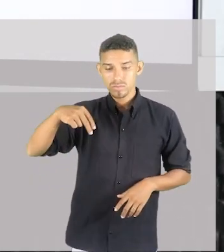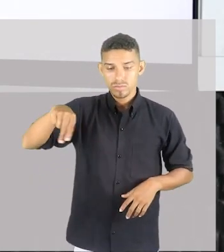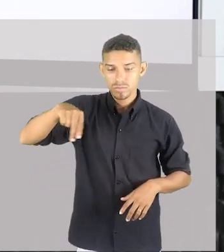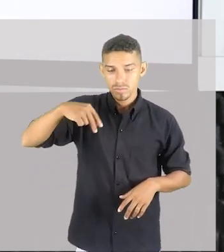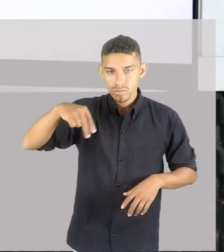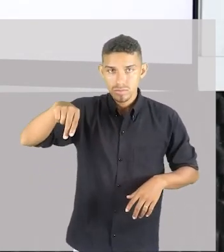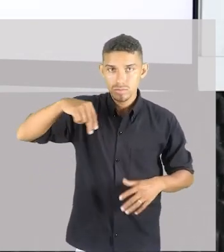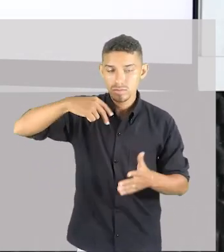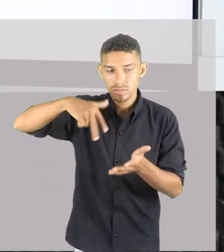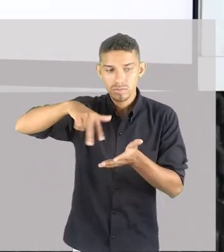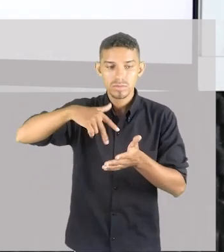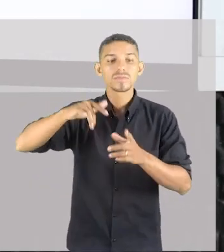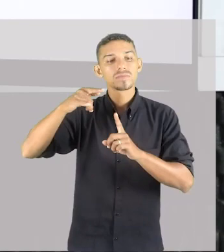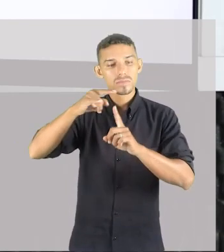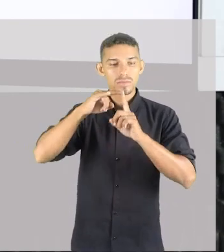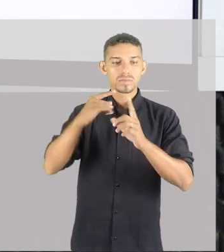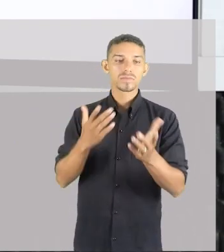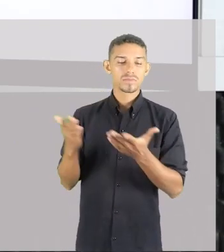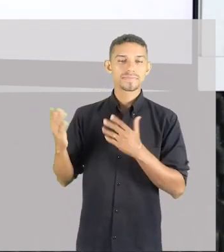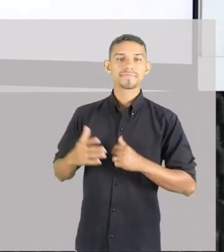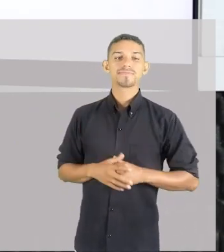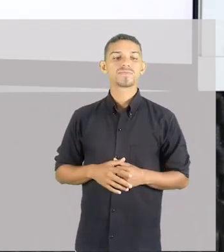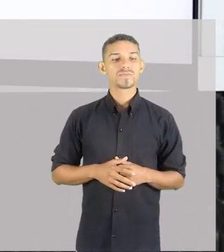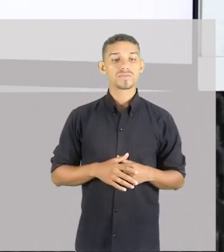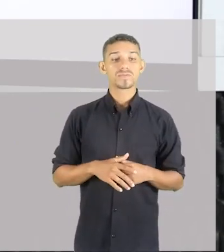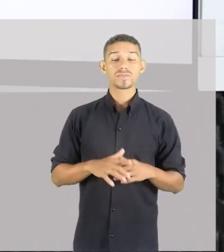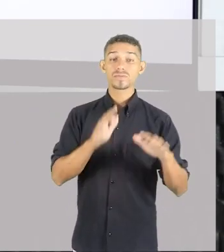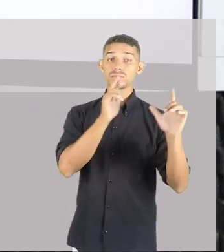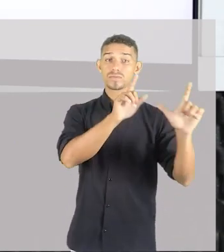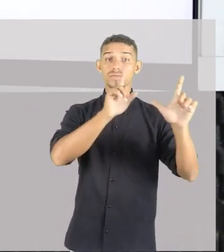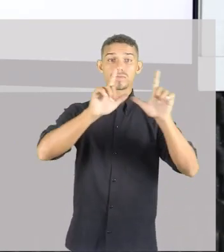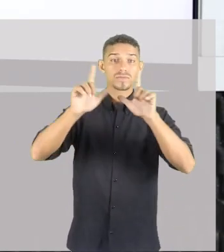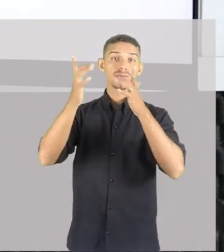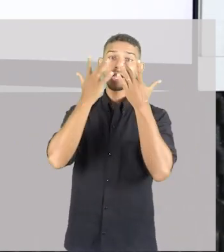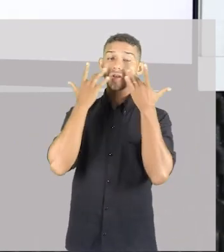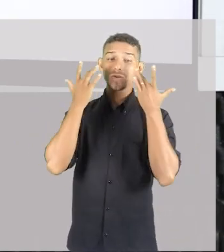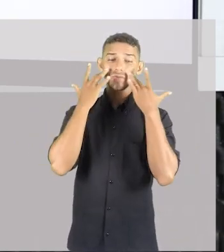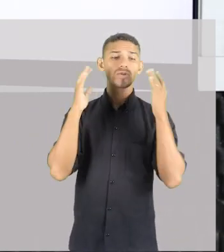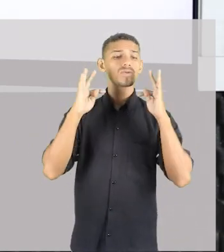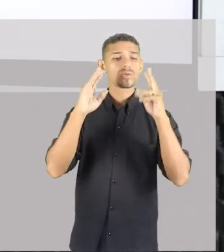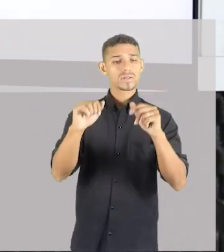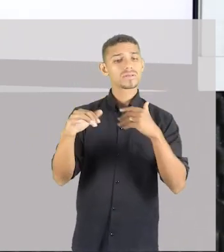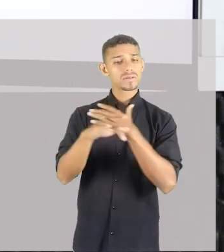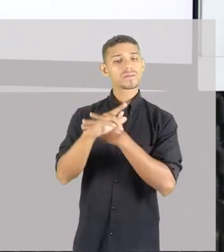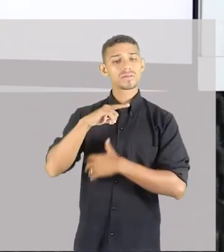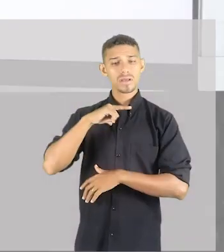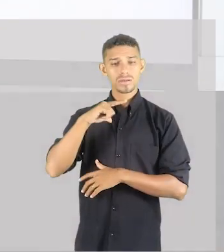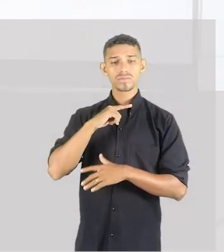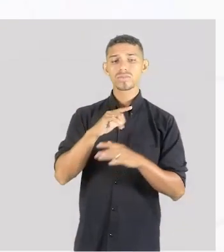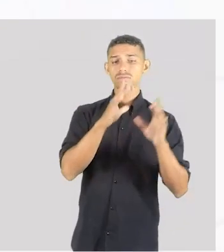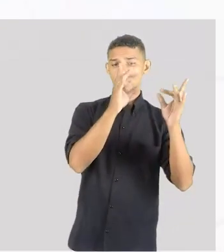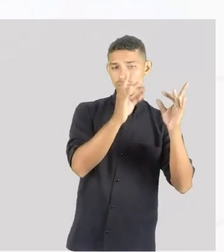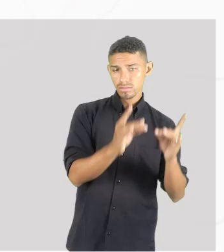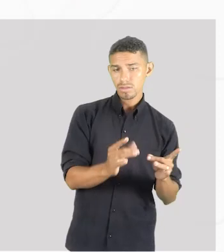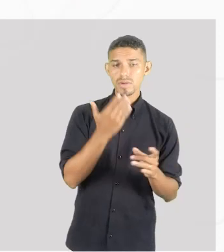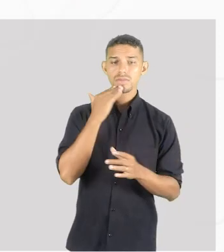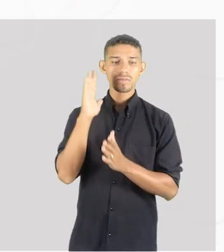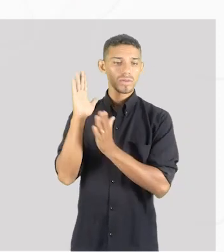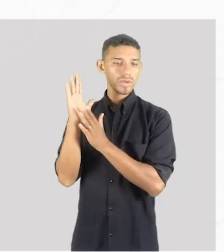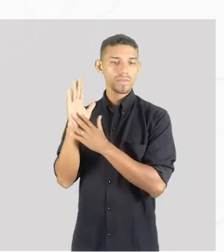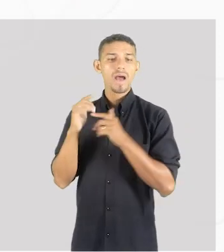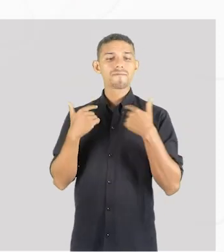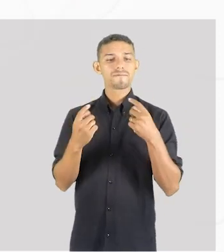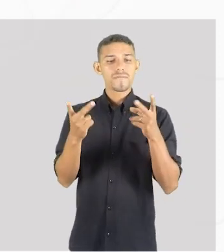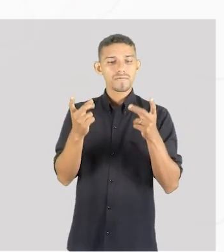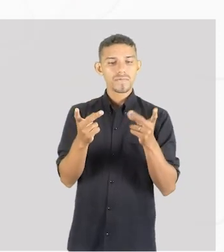né, e o próprio Bumba Boi ali do lado. Galerias de arte. Toda cidade tem galerias de arte, com estilos e propósitos. Às vezes, vendas de